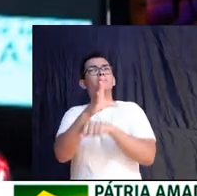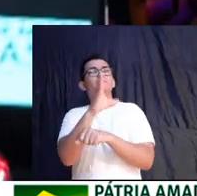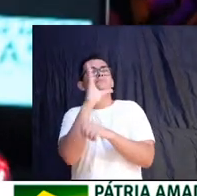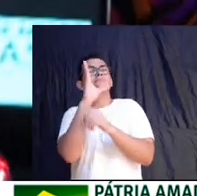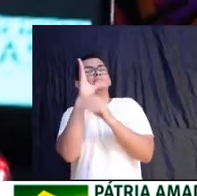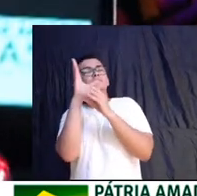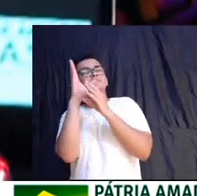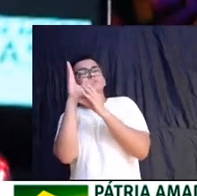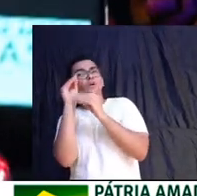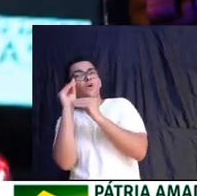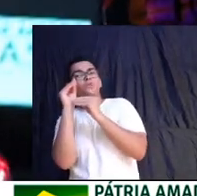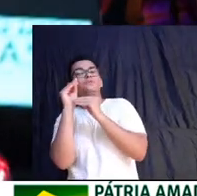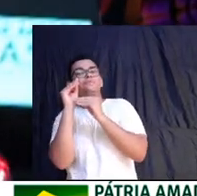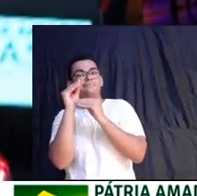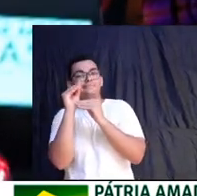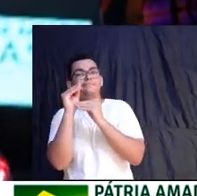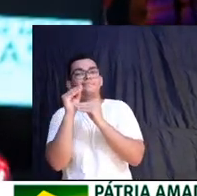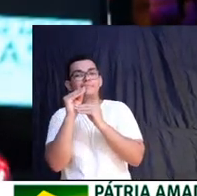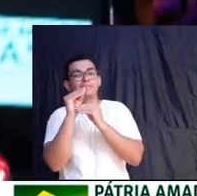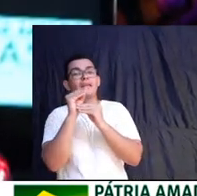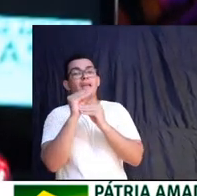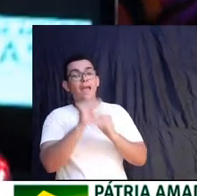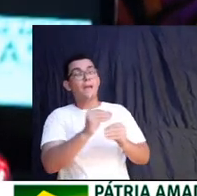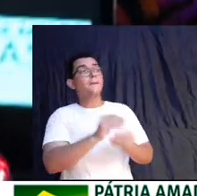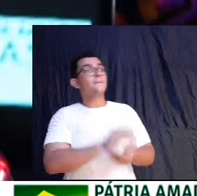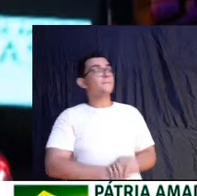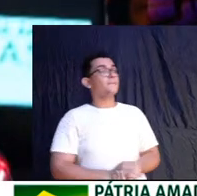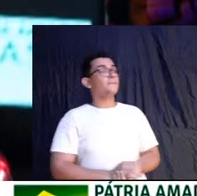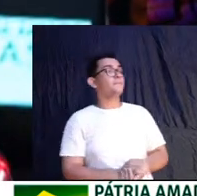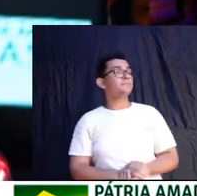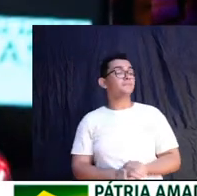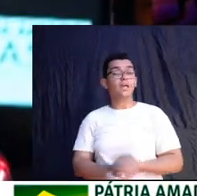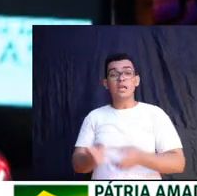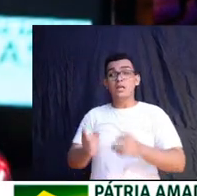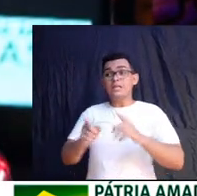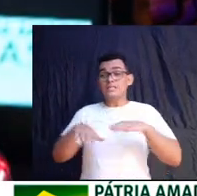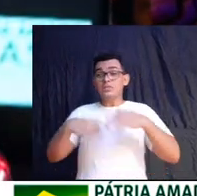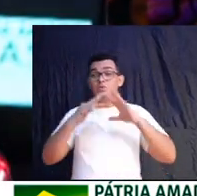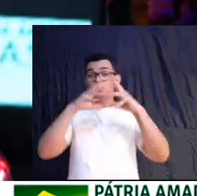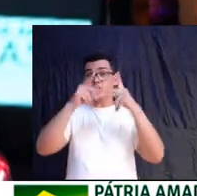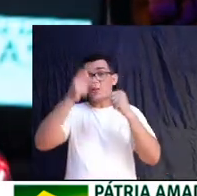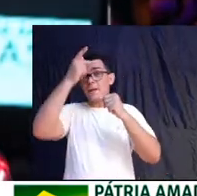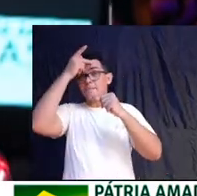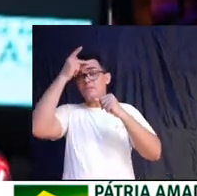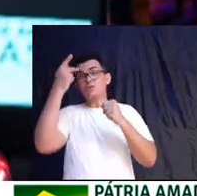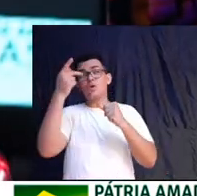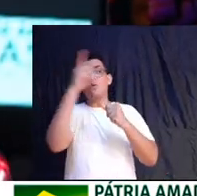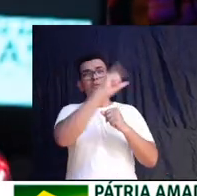da noite que estava comigo também foi embora.